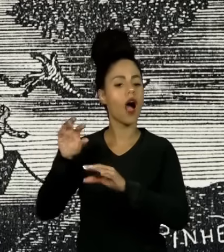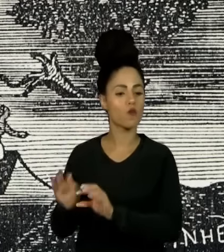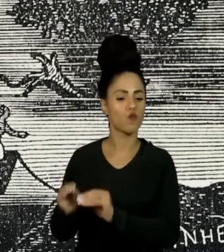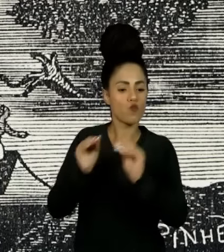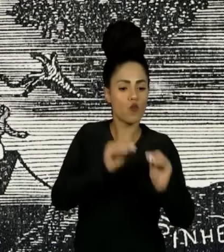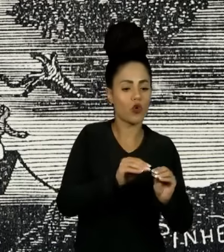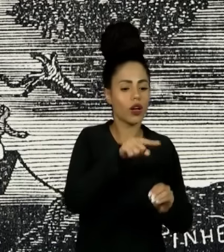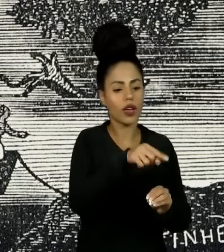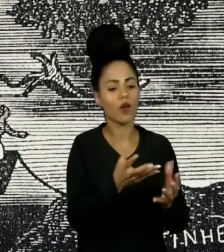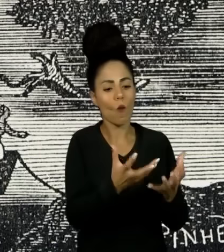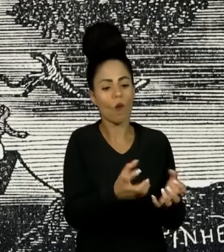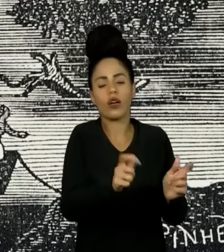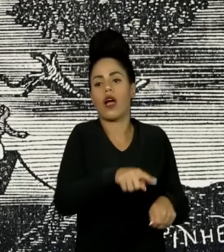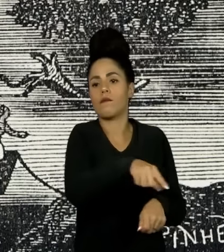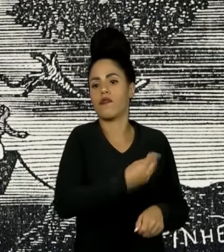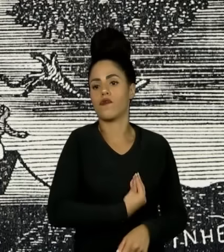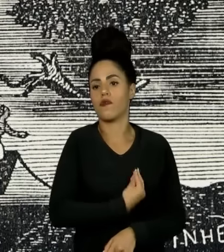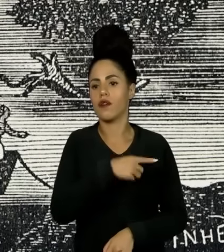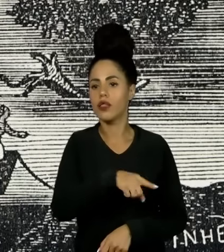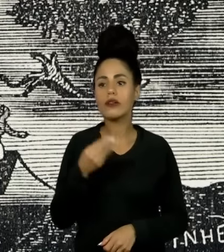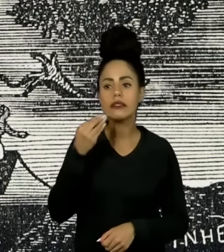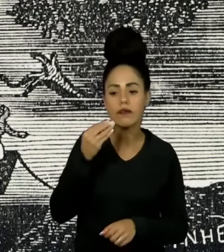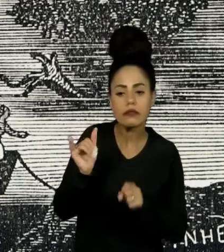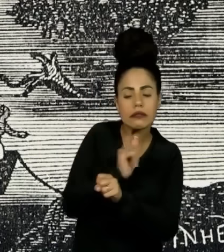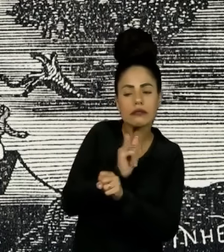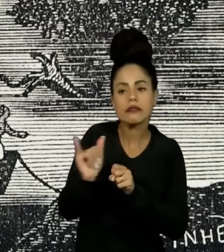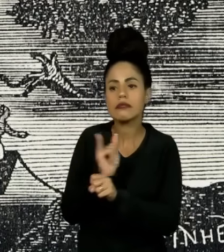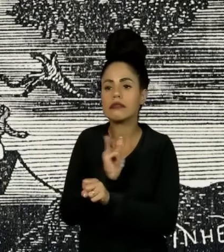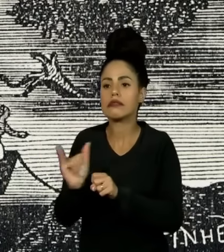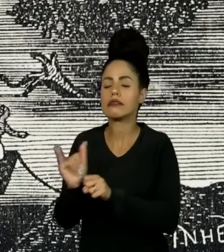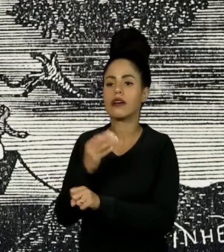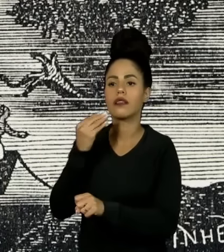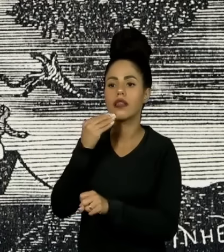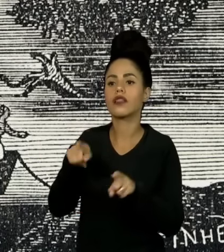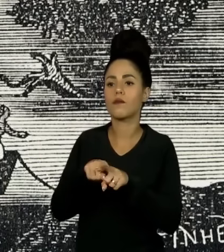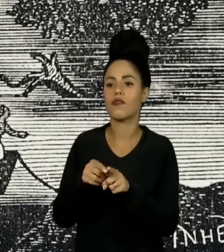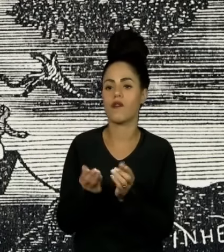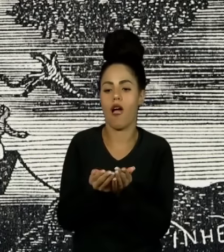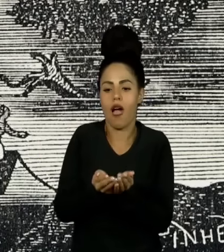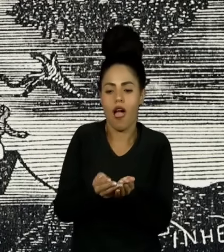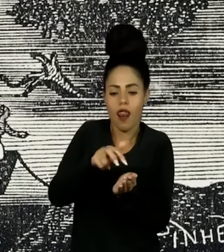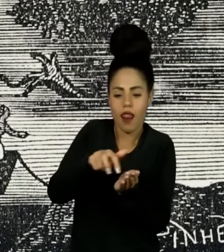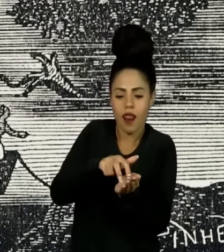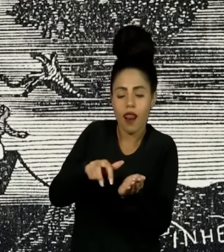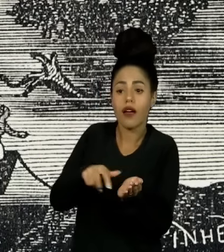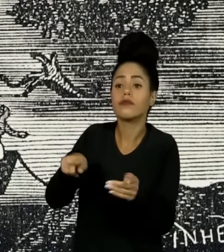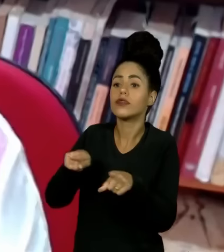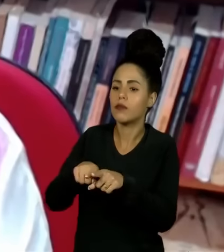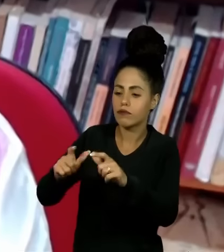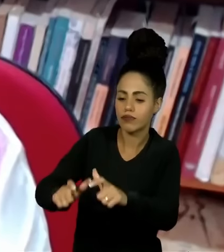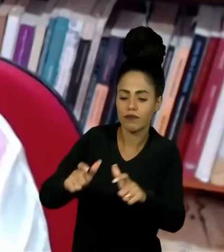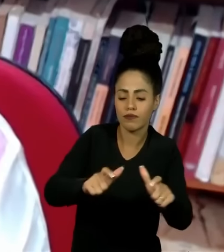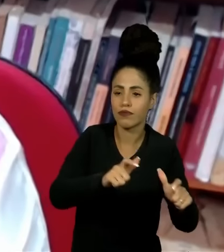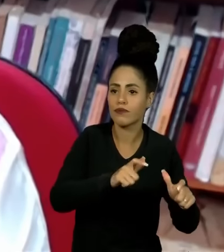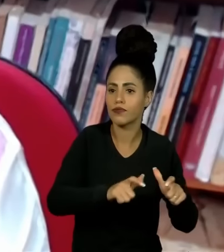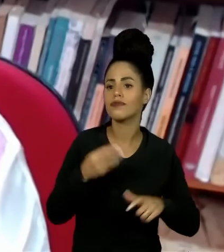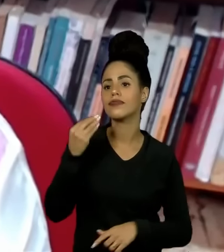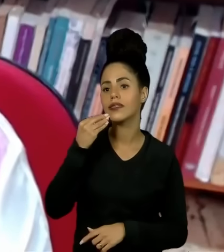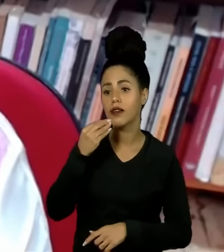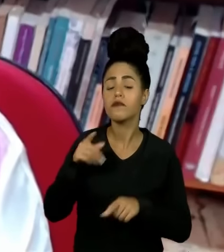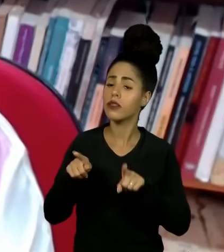tempo da grande enchente vivendo dentro de canoas. Também demarcavam territórios e